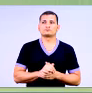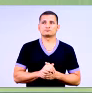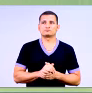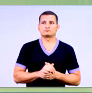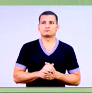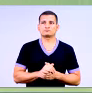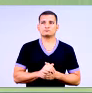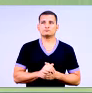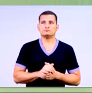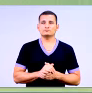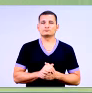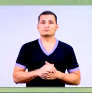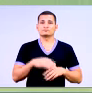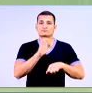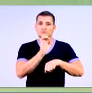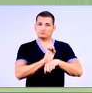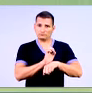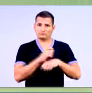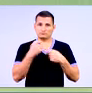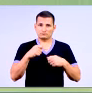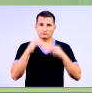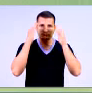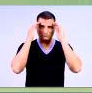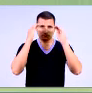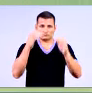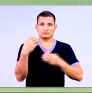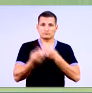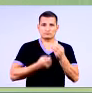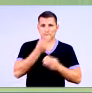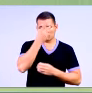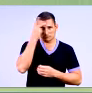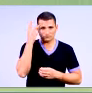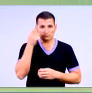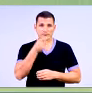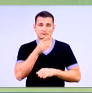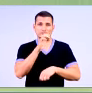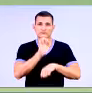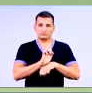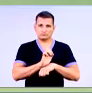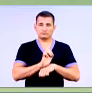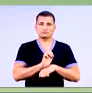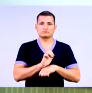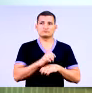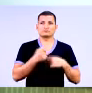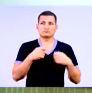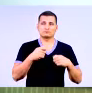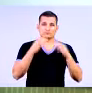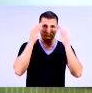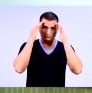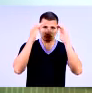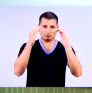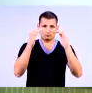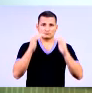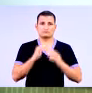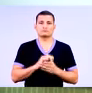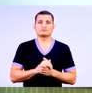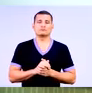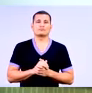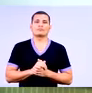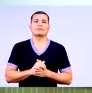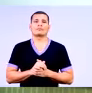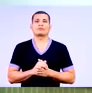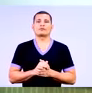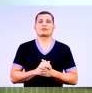Quando nós falamos que o Estado tem que nos respeitar como seres humanos, esse Estado eles têm que nos respeitar como seres humanos acima do cidadão,